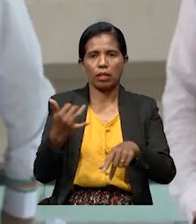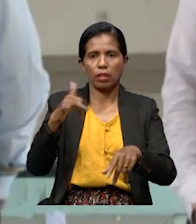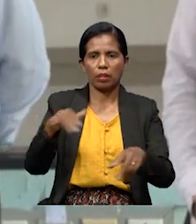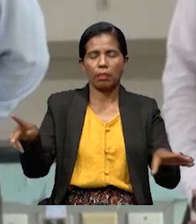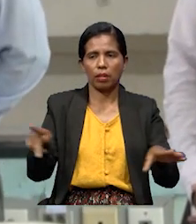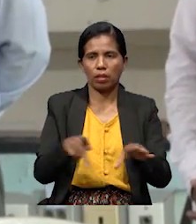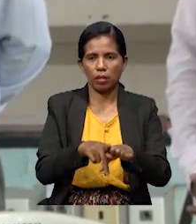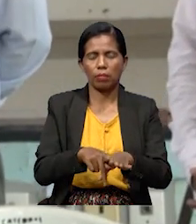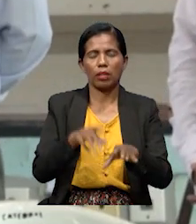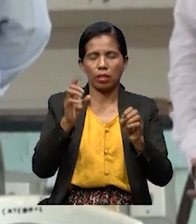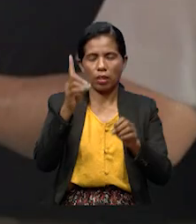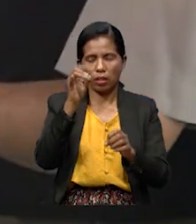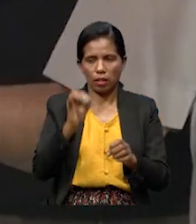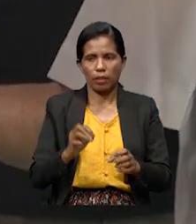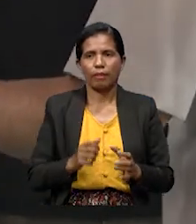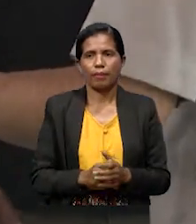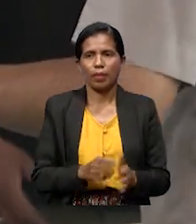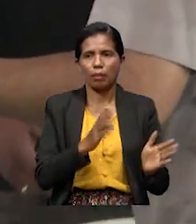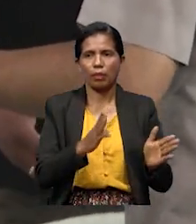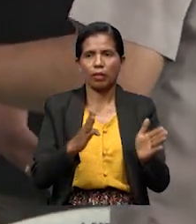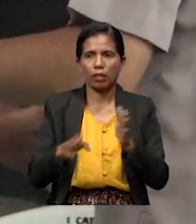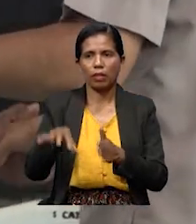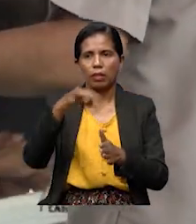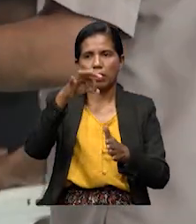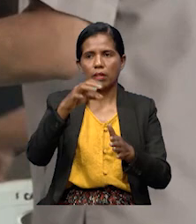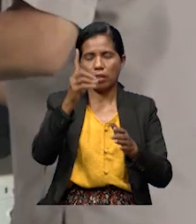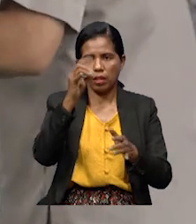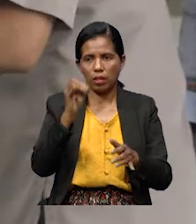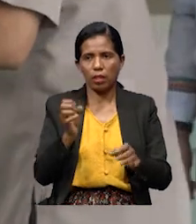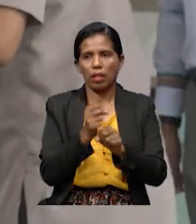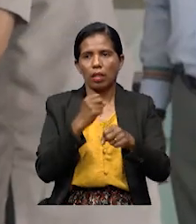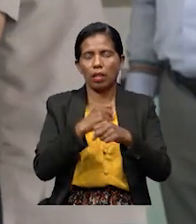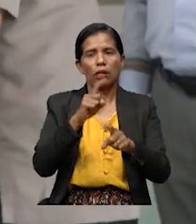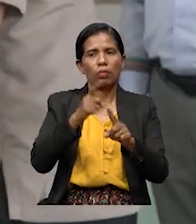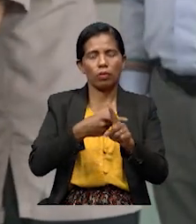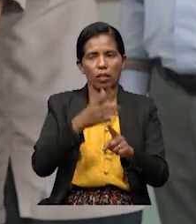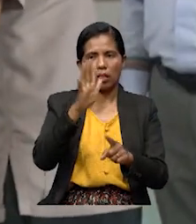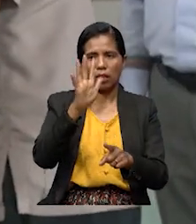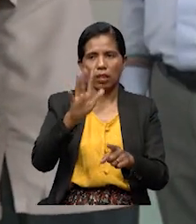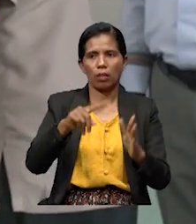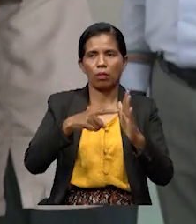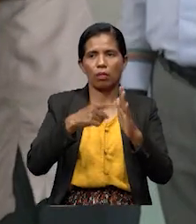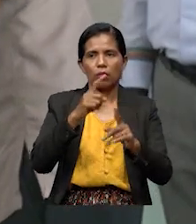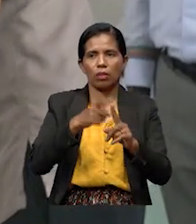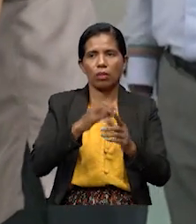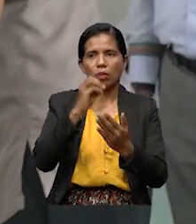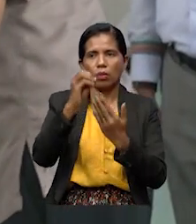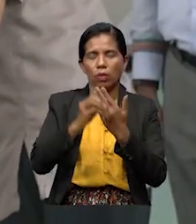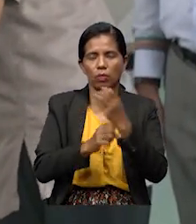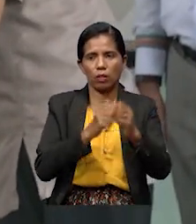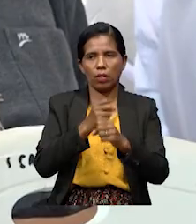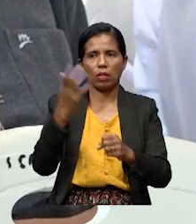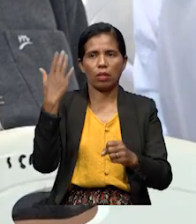pertence ba Diocese de Lille. Proceso ba Sínodo Episcoporum iha dili, halau durante fulang lima, hahu husi fulang outubro tinang kotuk,